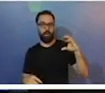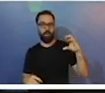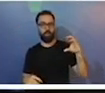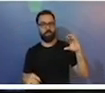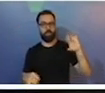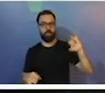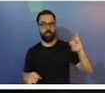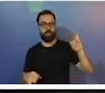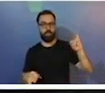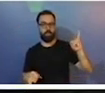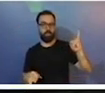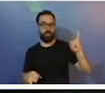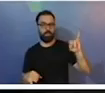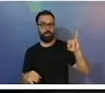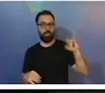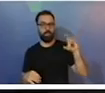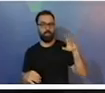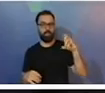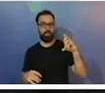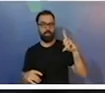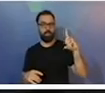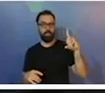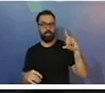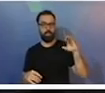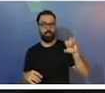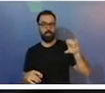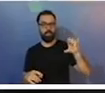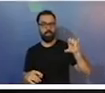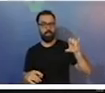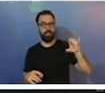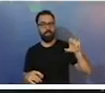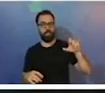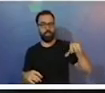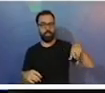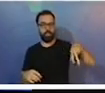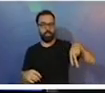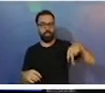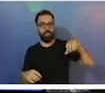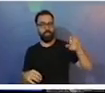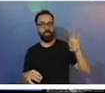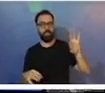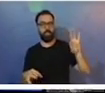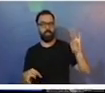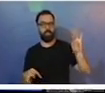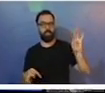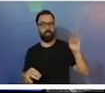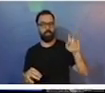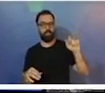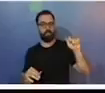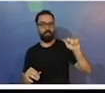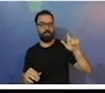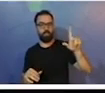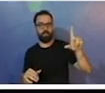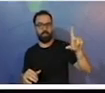entender? Tá prestando atenção, Wellington? Vamos lá.